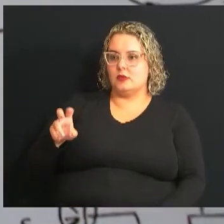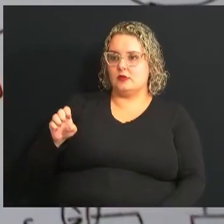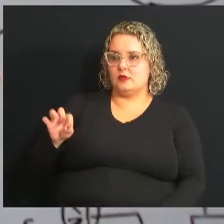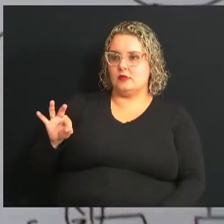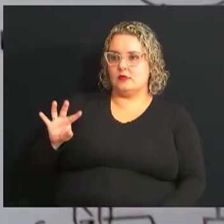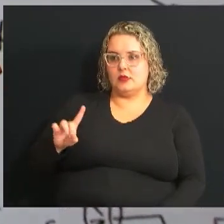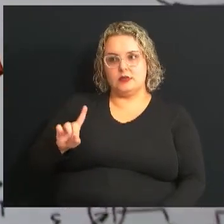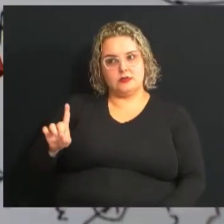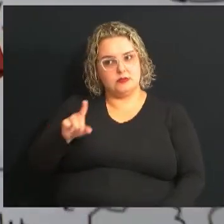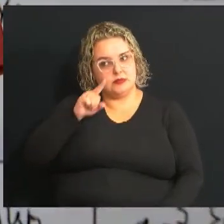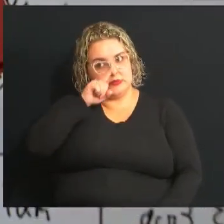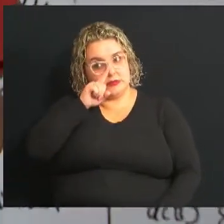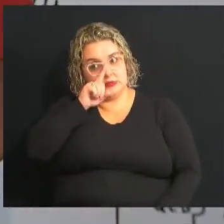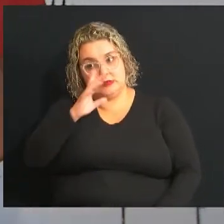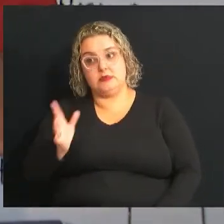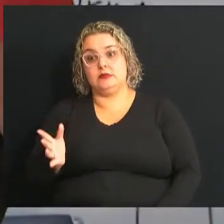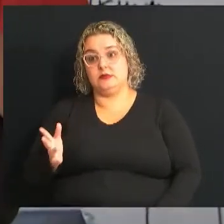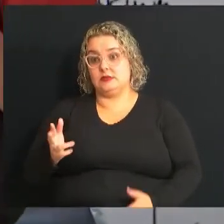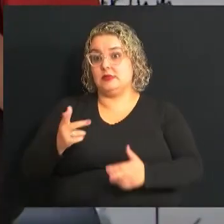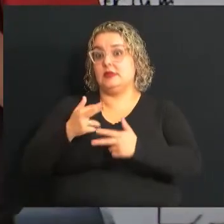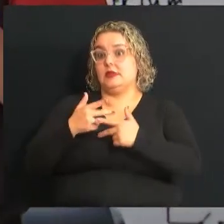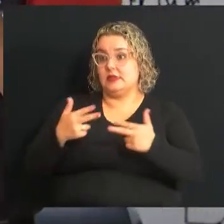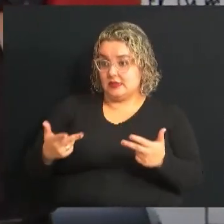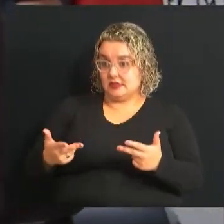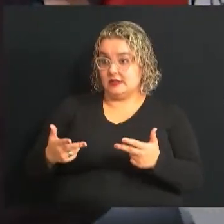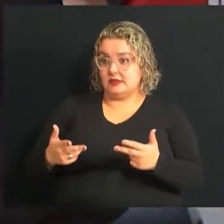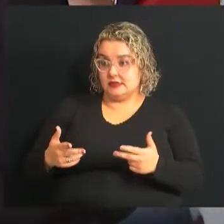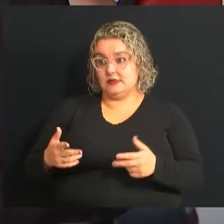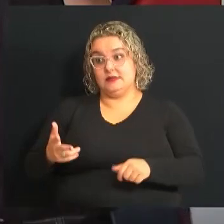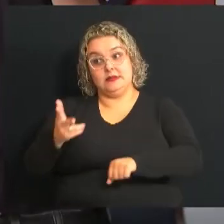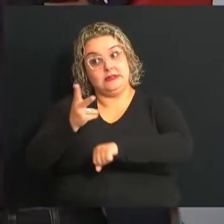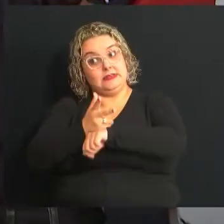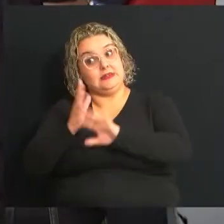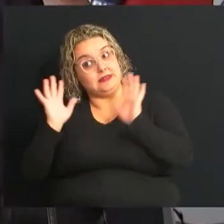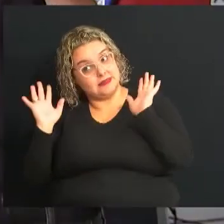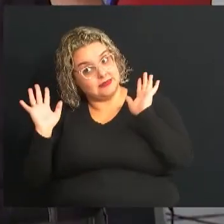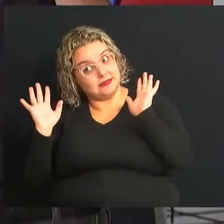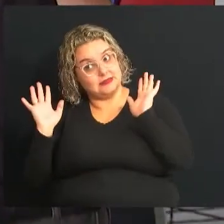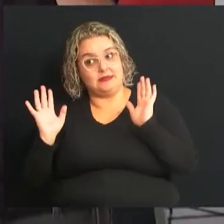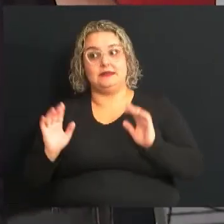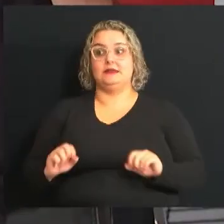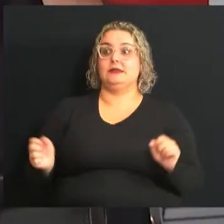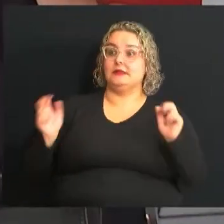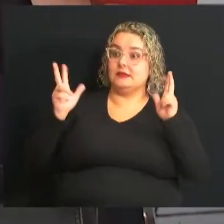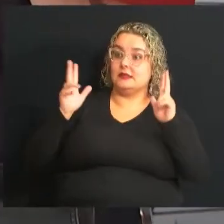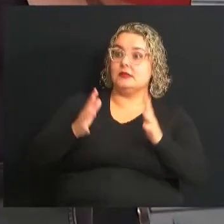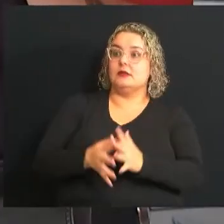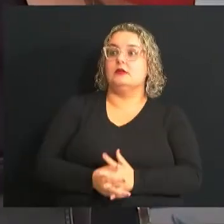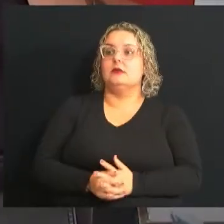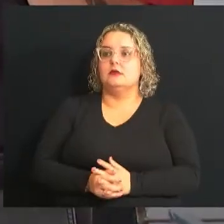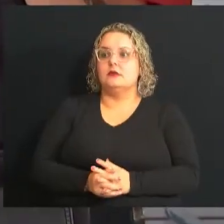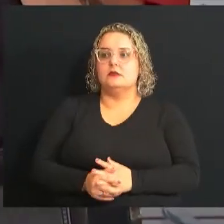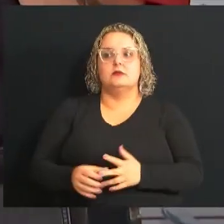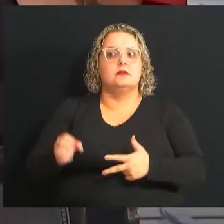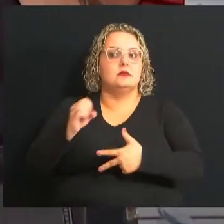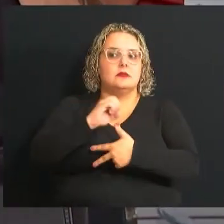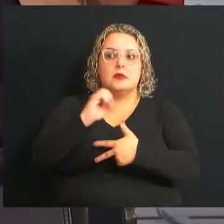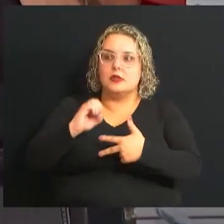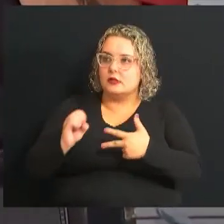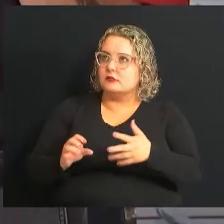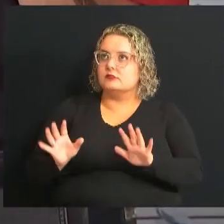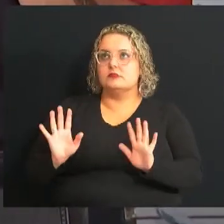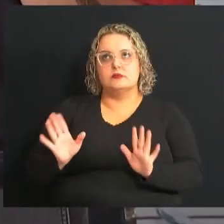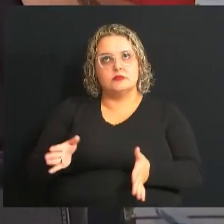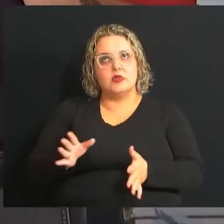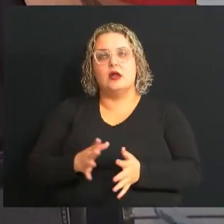porque a FUVEST é aquela coisa, tá gravando aqui, então a gente tem que ficar esperto. Agora o Enem não, o Enem ele já tem mais